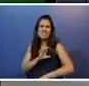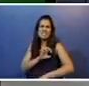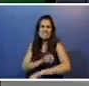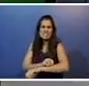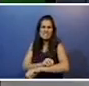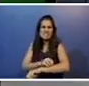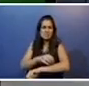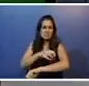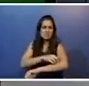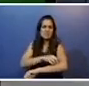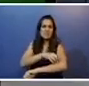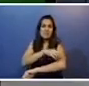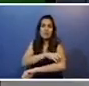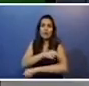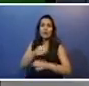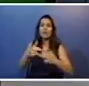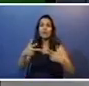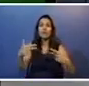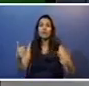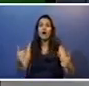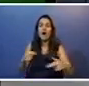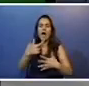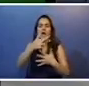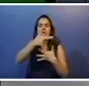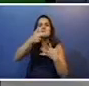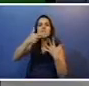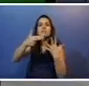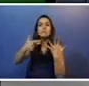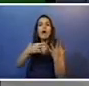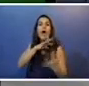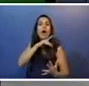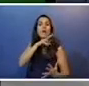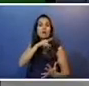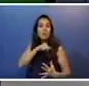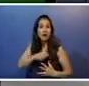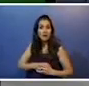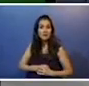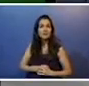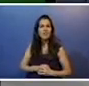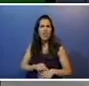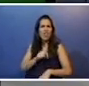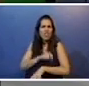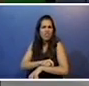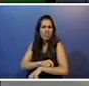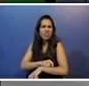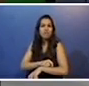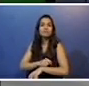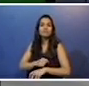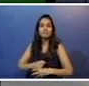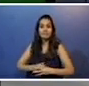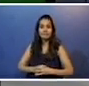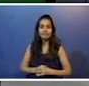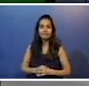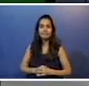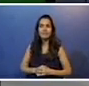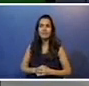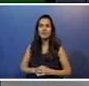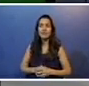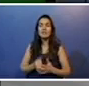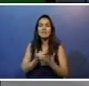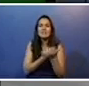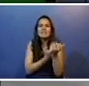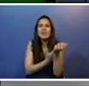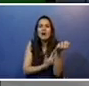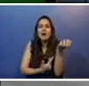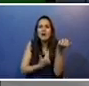na pele de várias espécies de animais. Sim, eles grudam na pele e se alimentam de